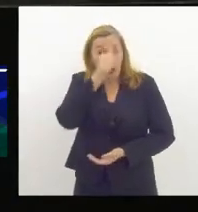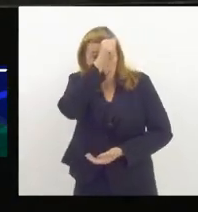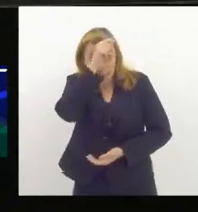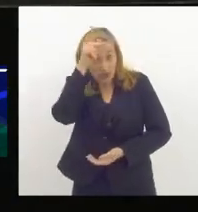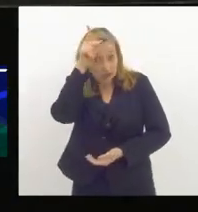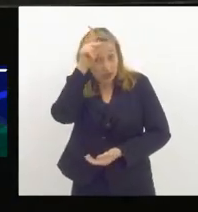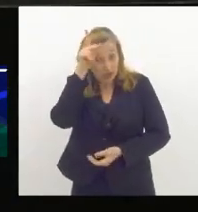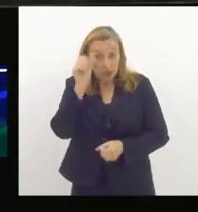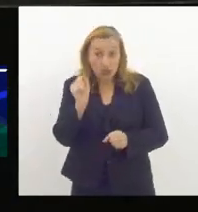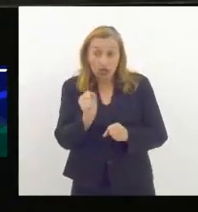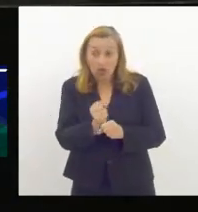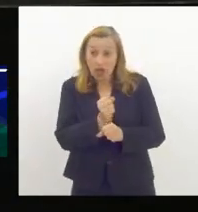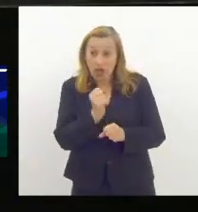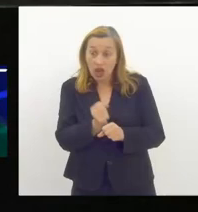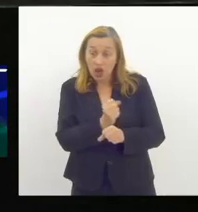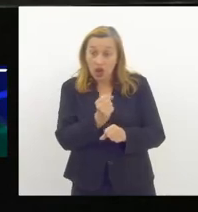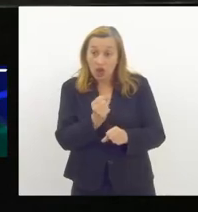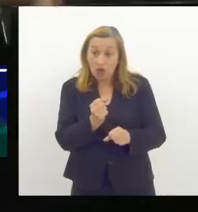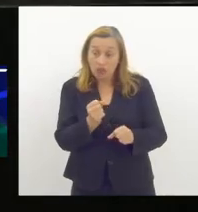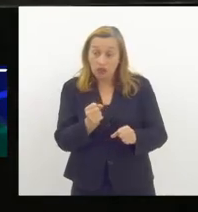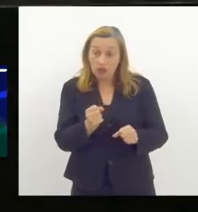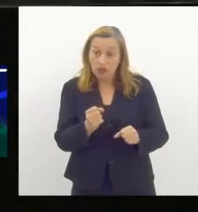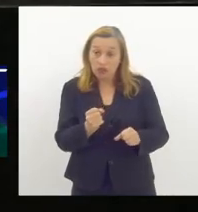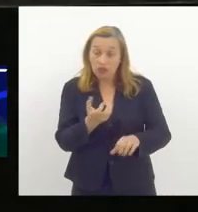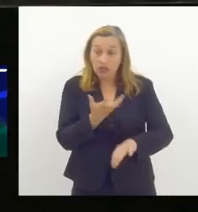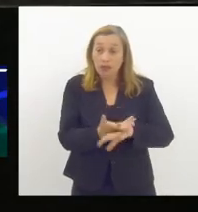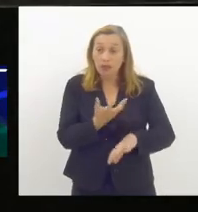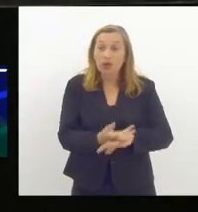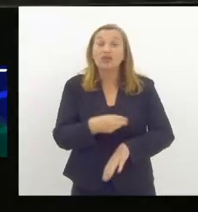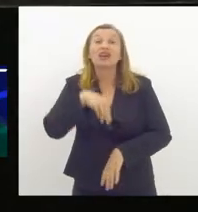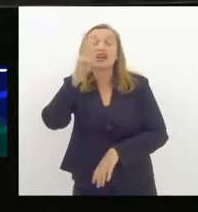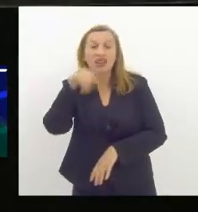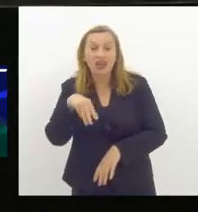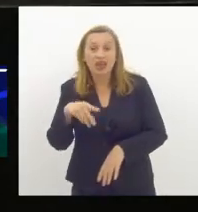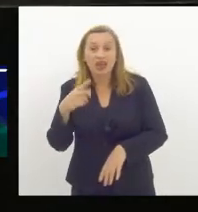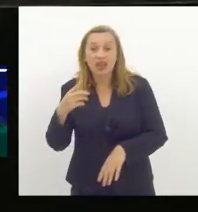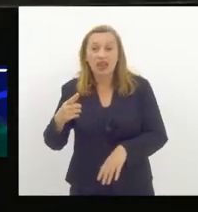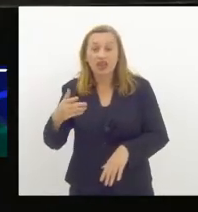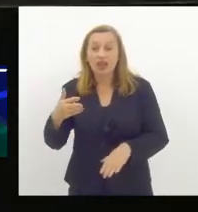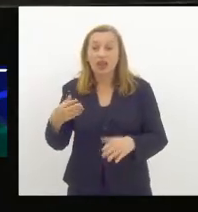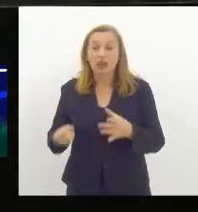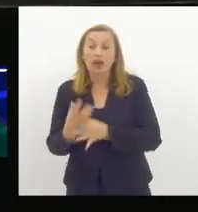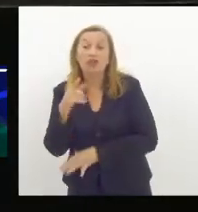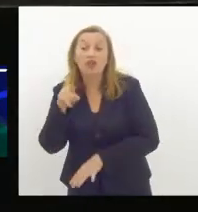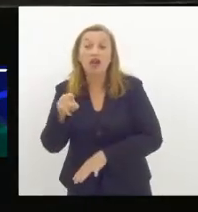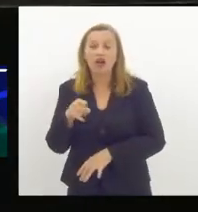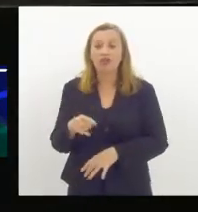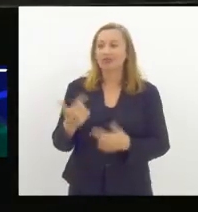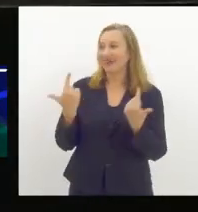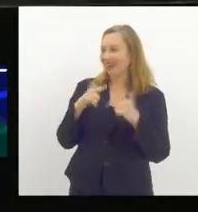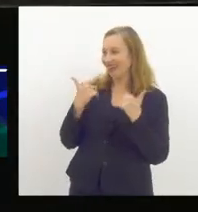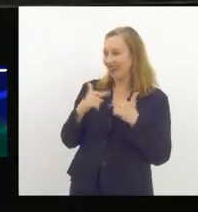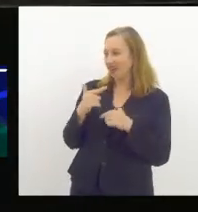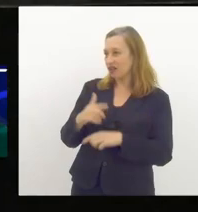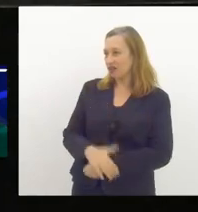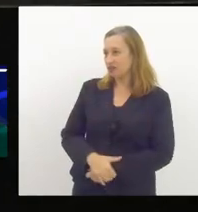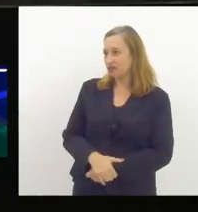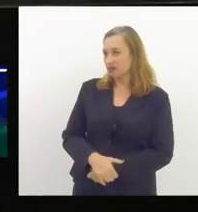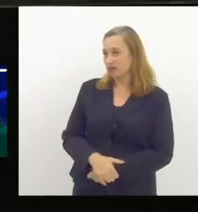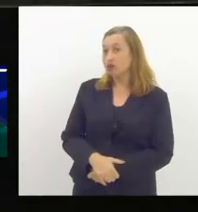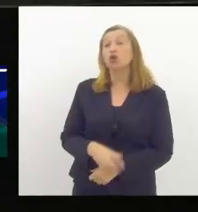prefeitura executou na obra da reforma da praça sabe que apareceu lá para vocês morrerem de rir